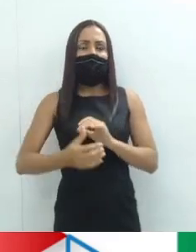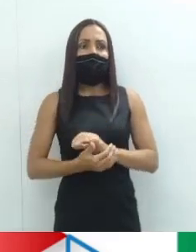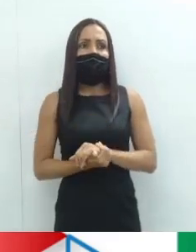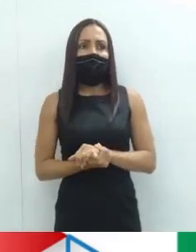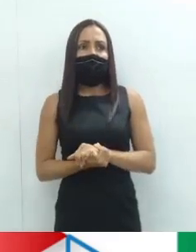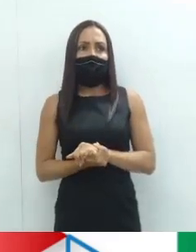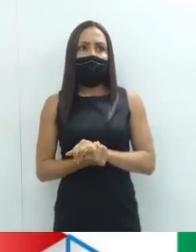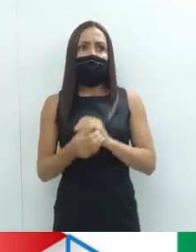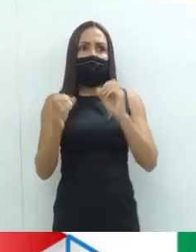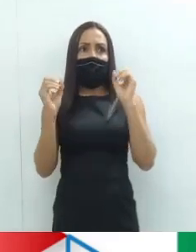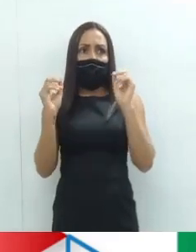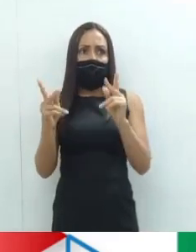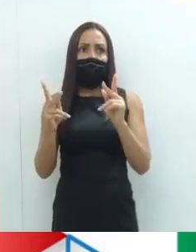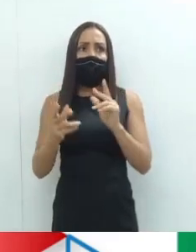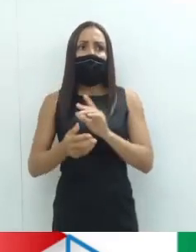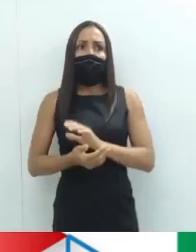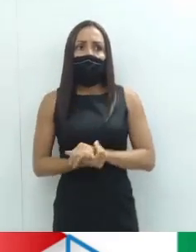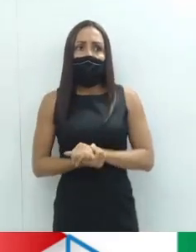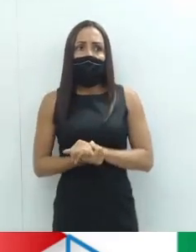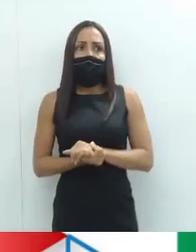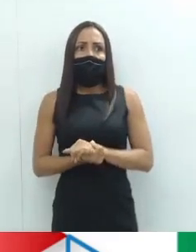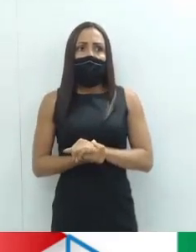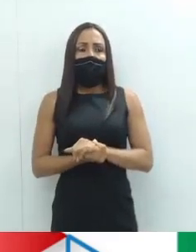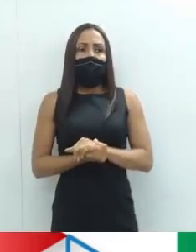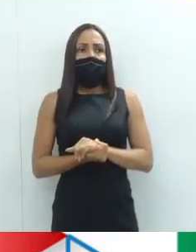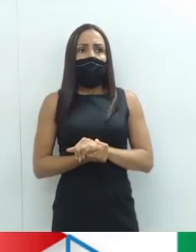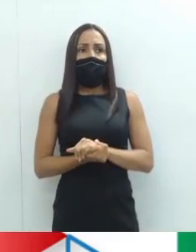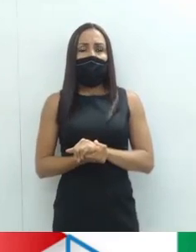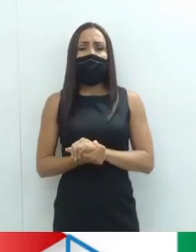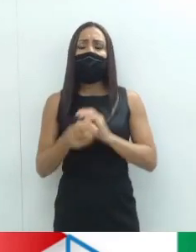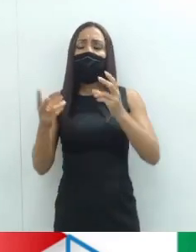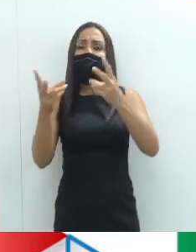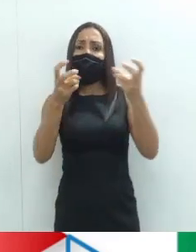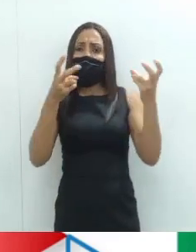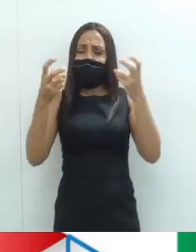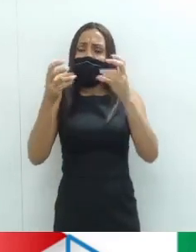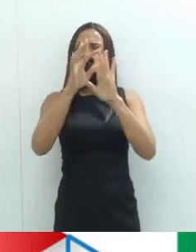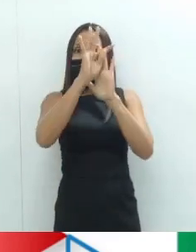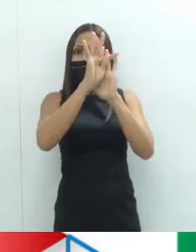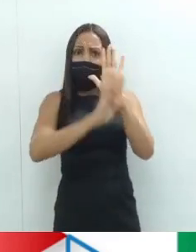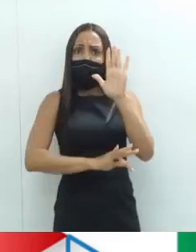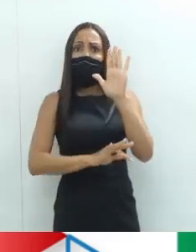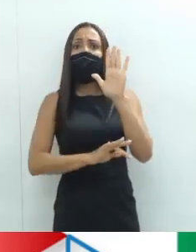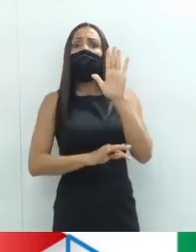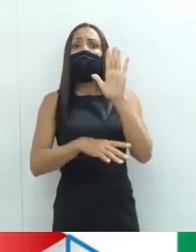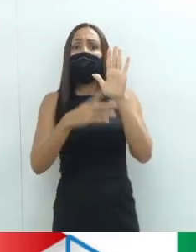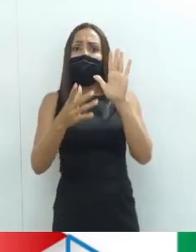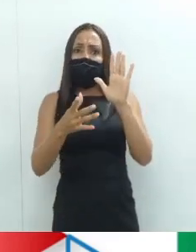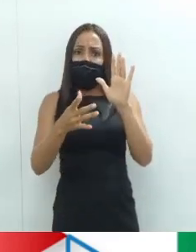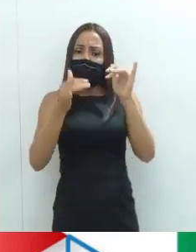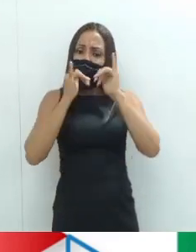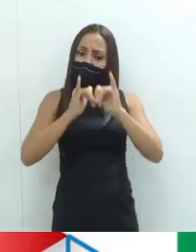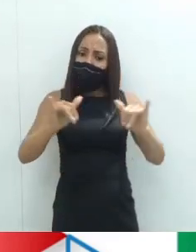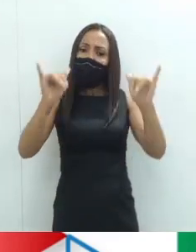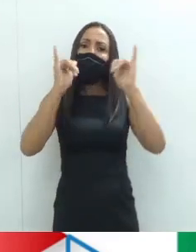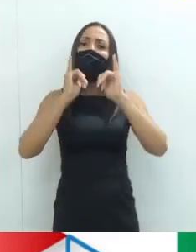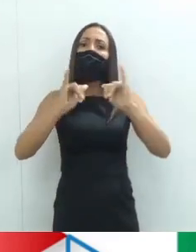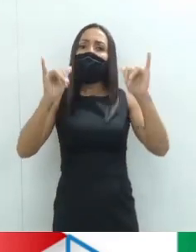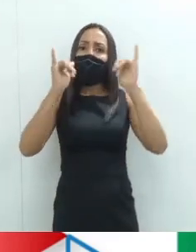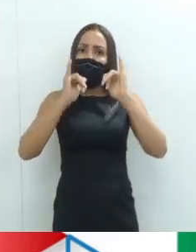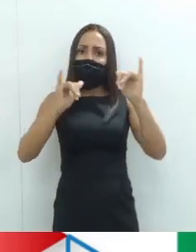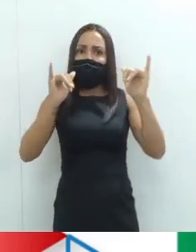Catarina, ok? Vamos até aí, pessoal. Percebam que esse texto é um texto muito informativo, é um texto que traz